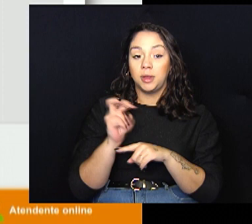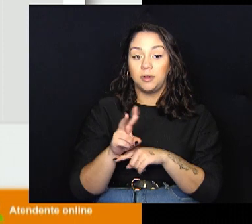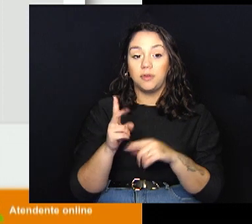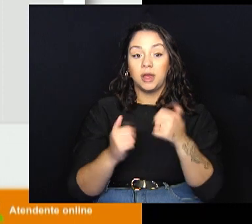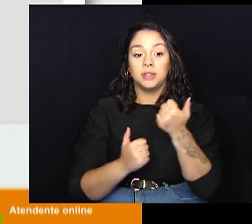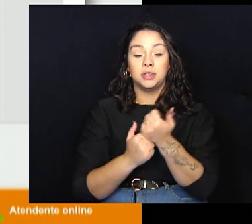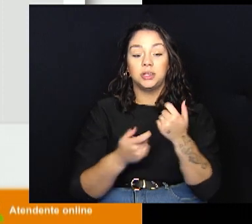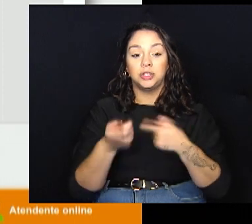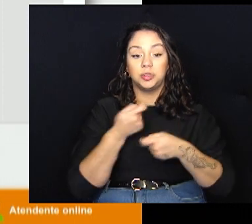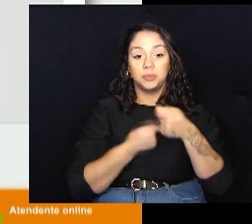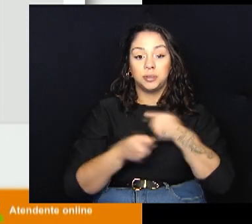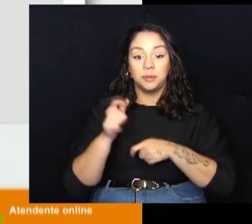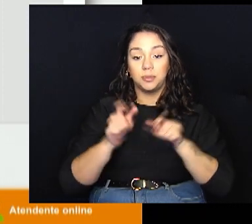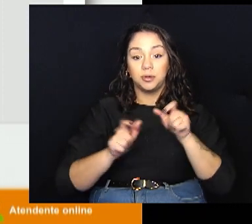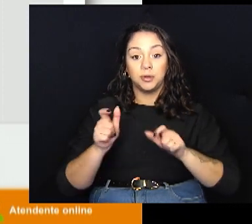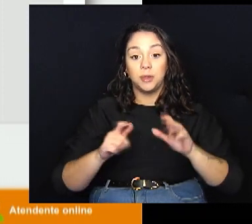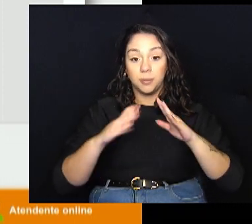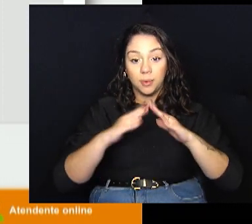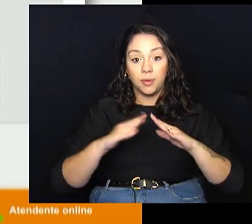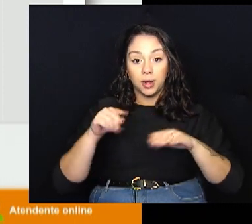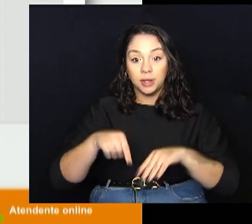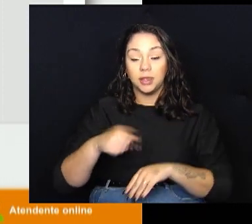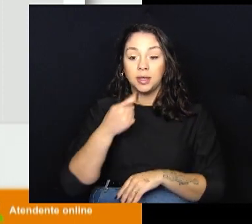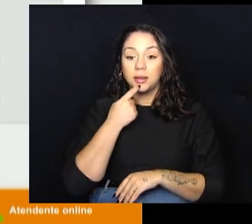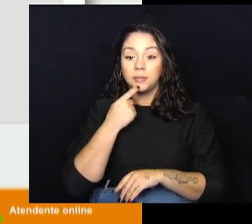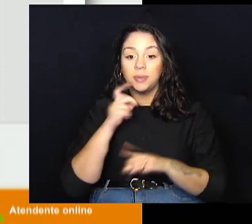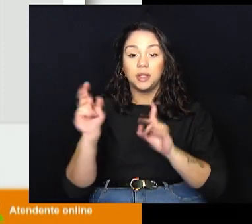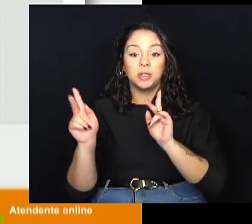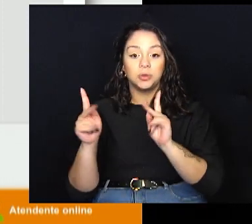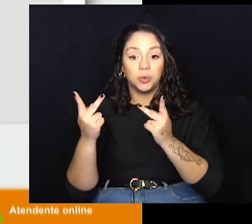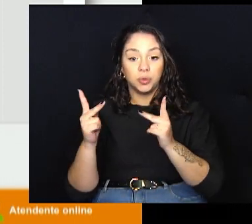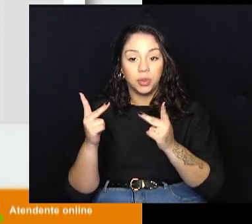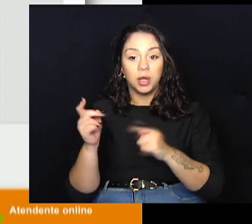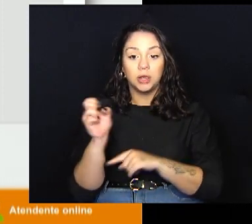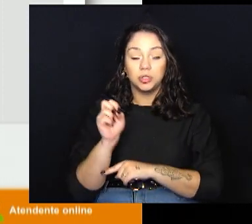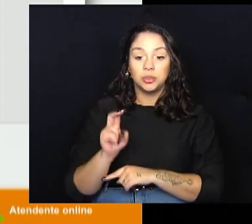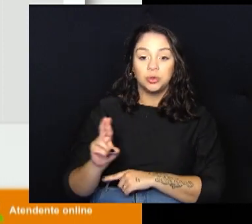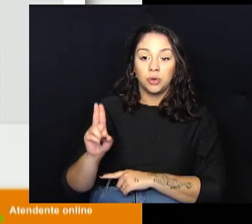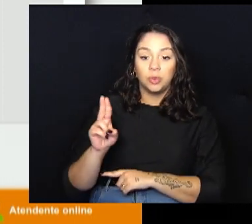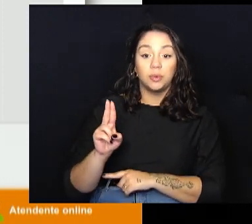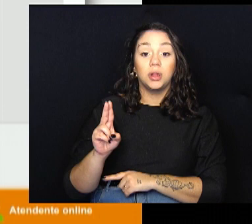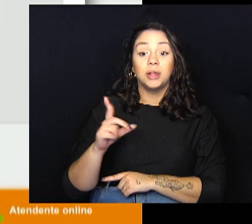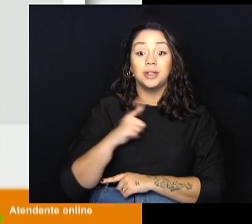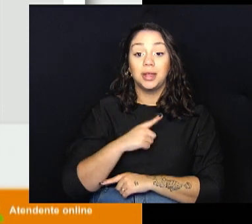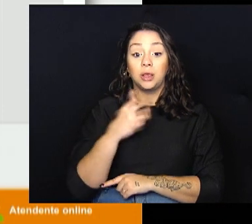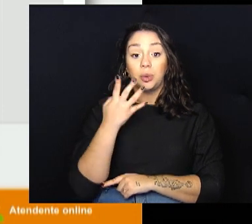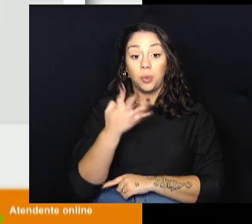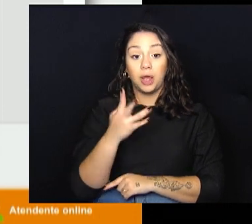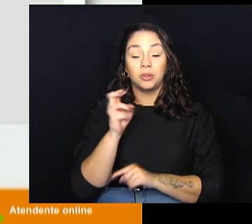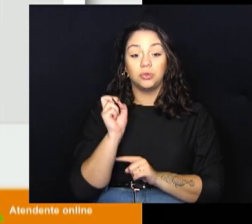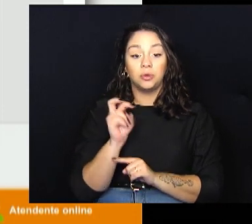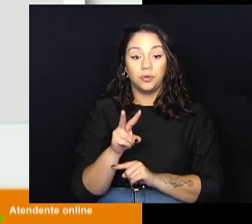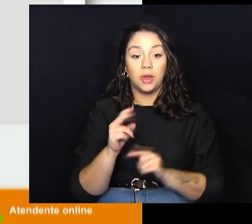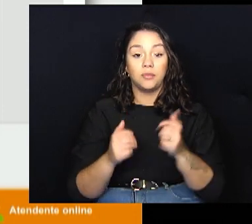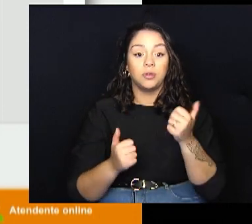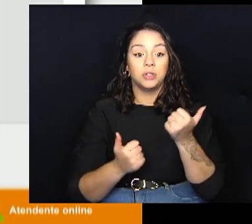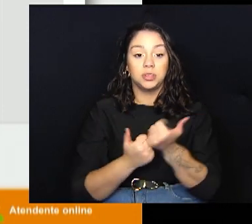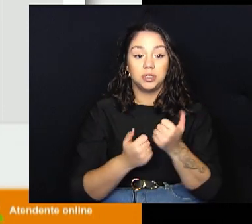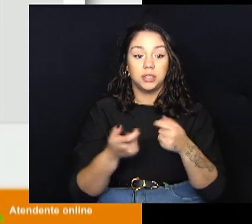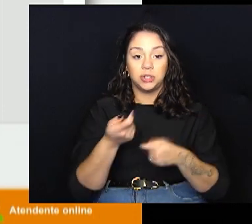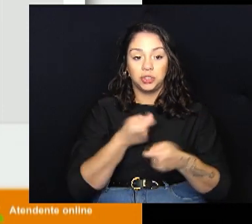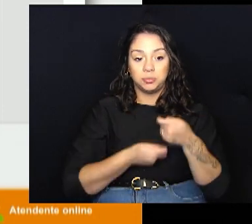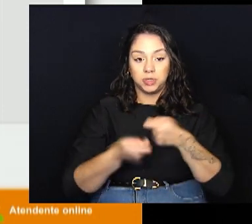ela é para moradores aqui de campinas de Hortolândia de Sumaré São quatro vagas para assistente administrativo